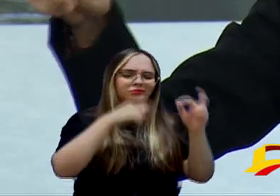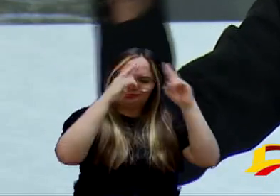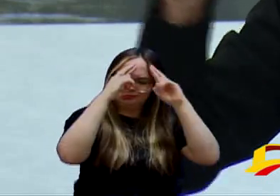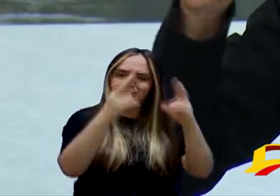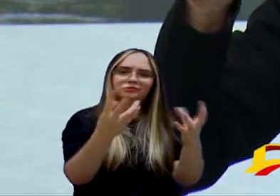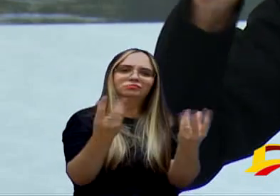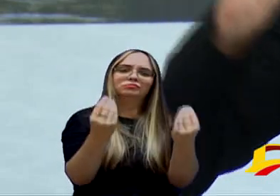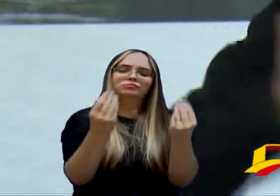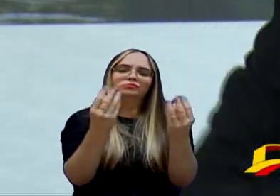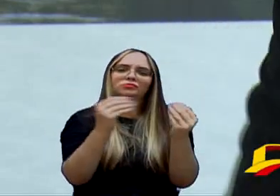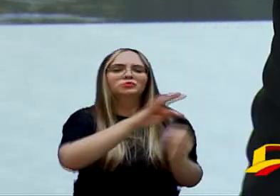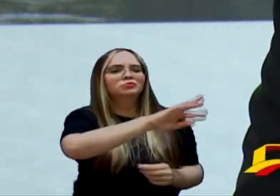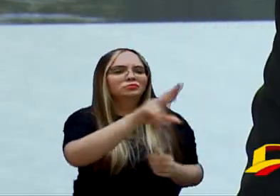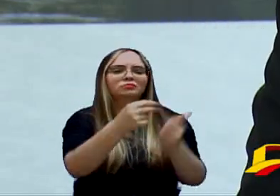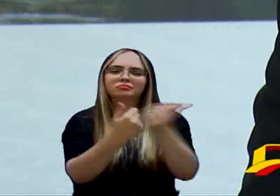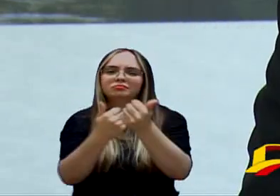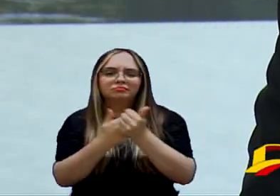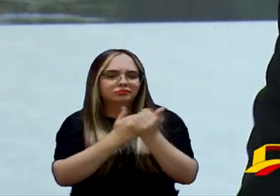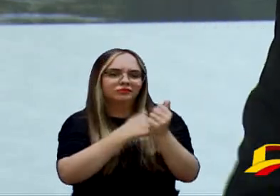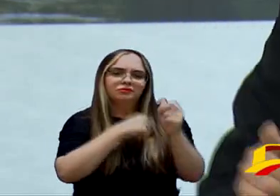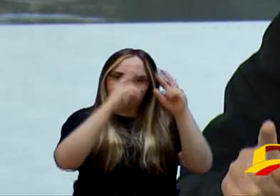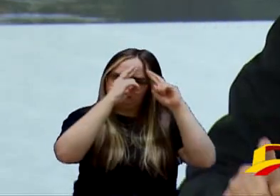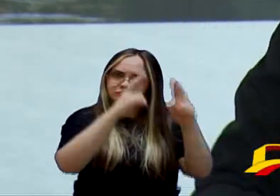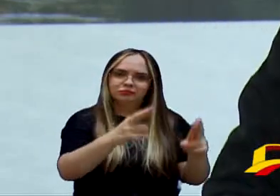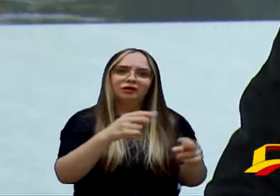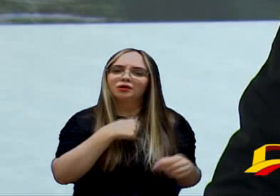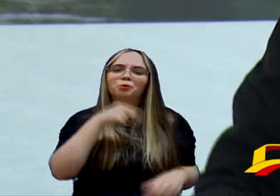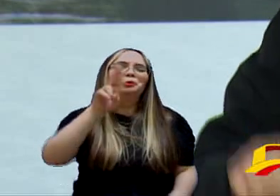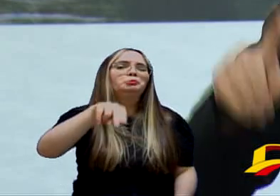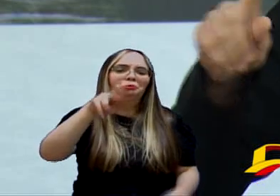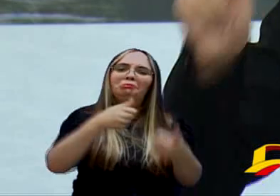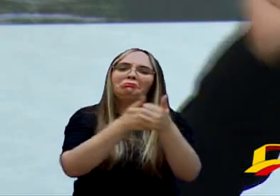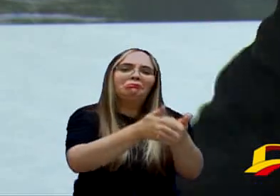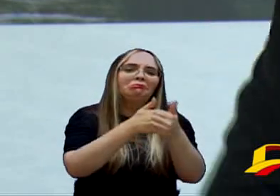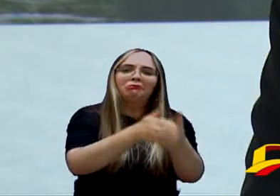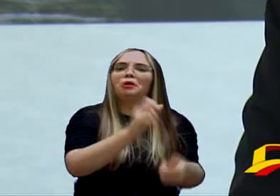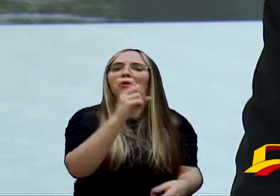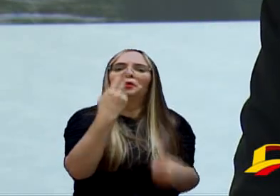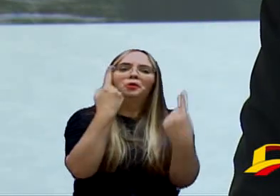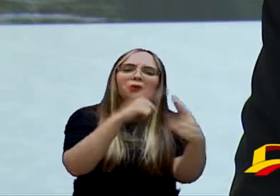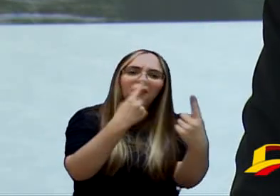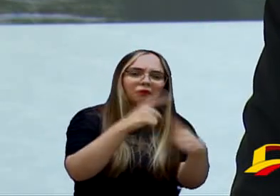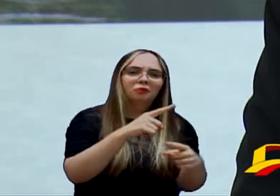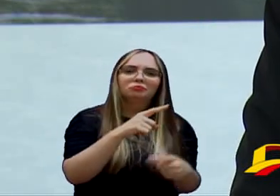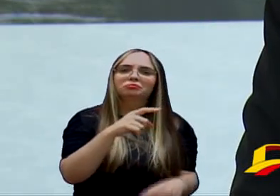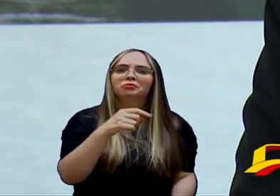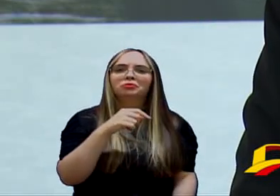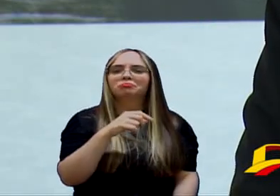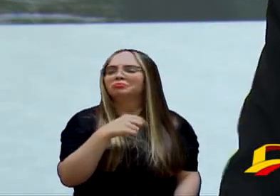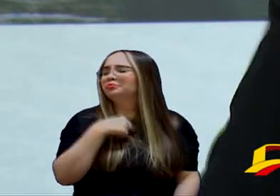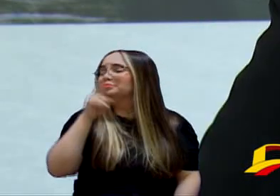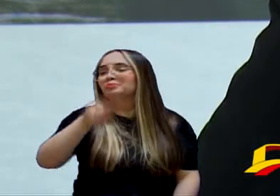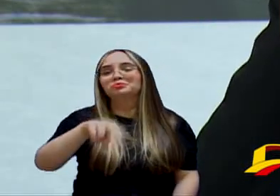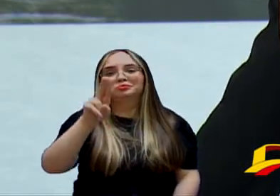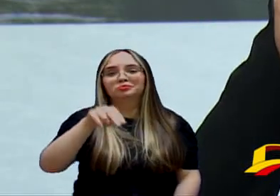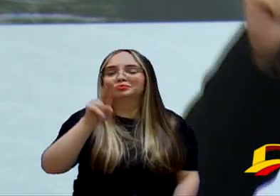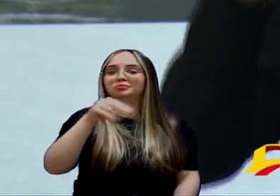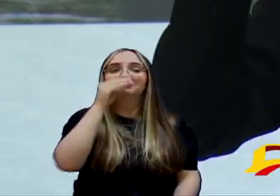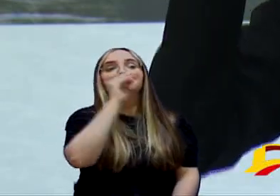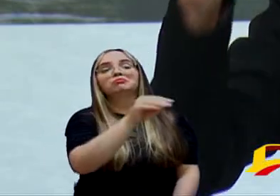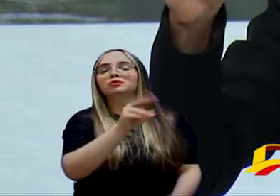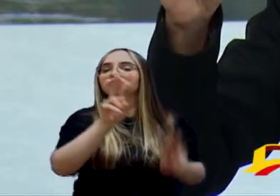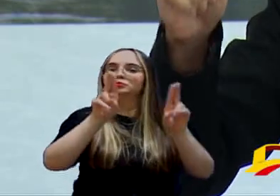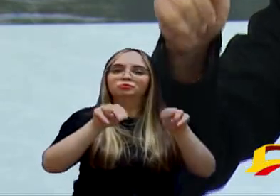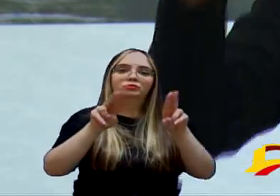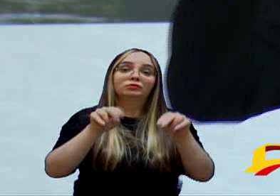os assessores em momento algum eu perseguia eu fui eh agir com desrespeito aqui se eu tenho embate